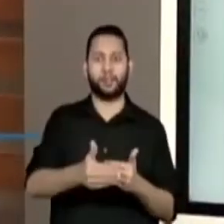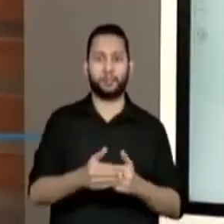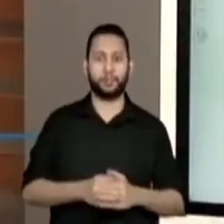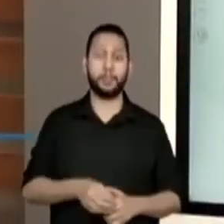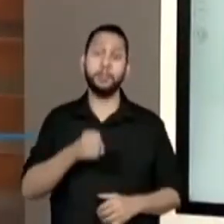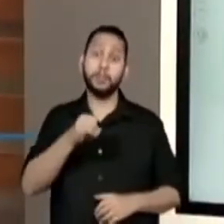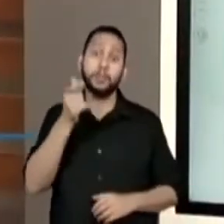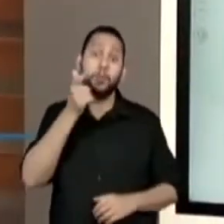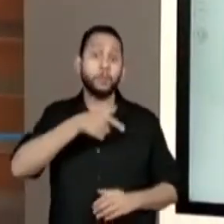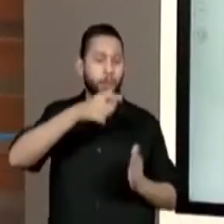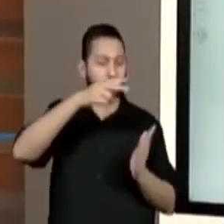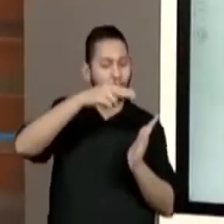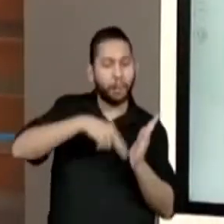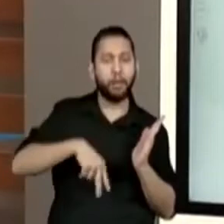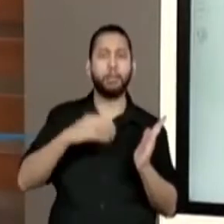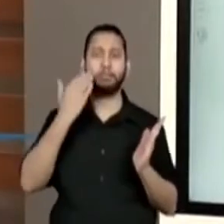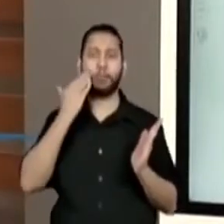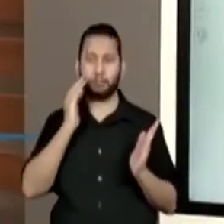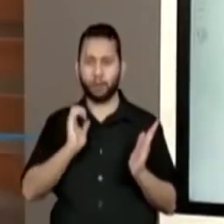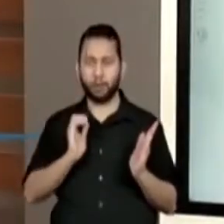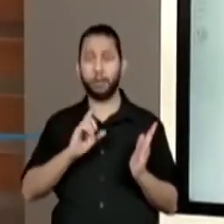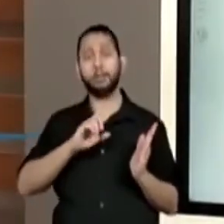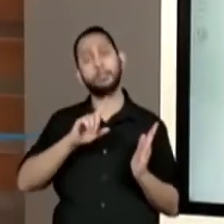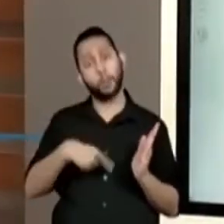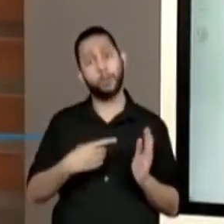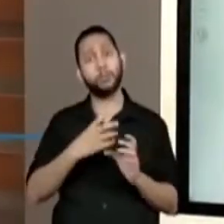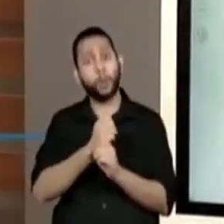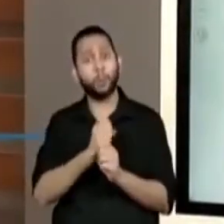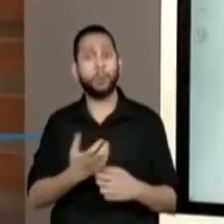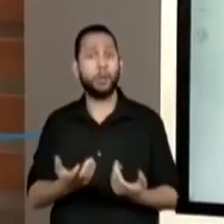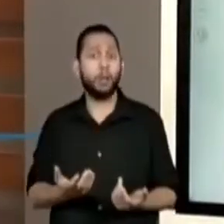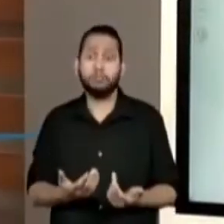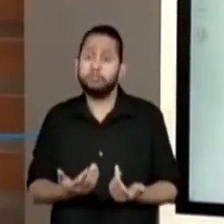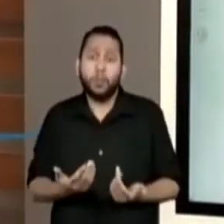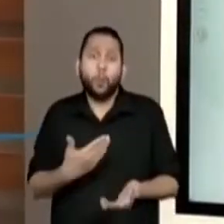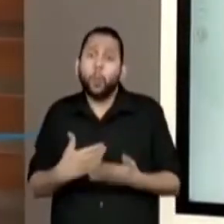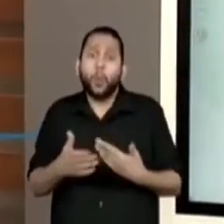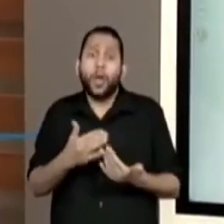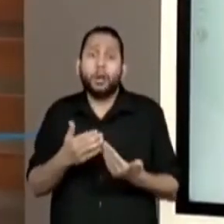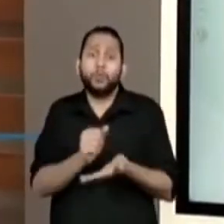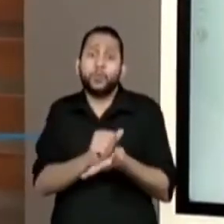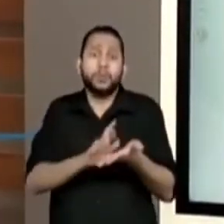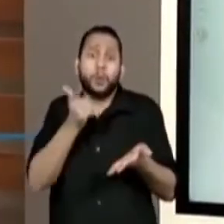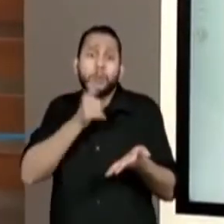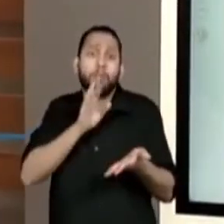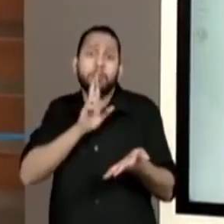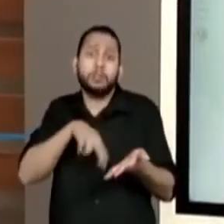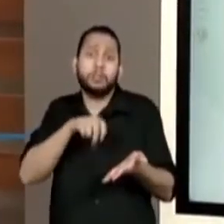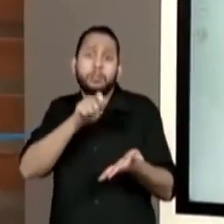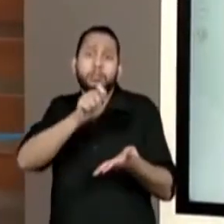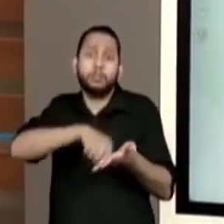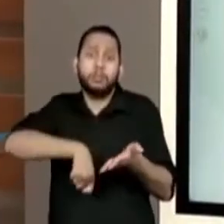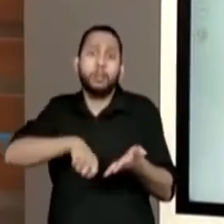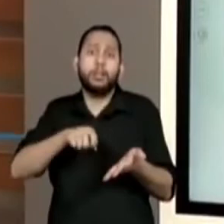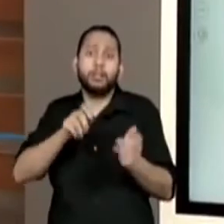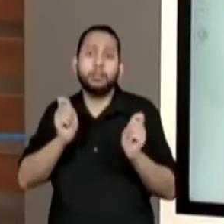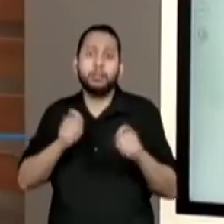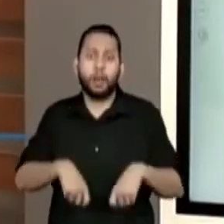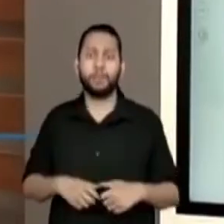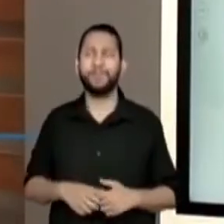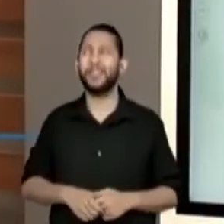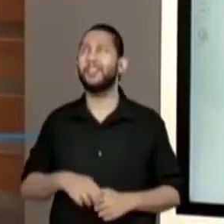calcular você faz qualquer atividade tá bem só vai complicar mais para frente quando chegar às